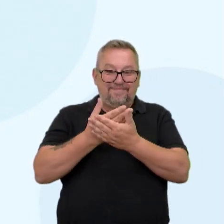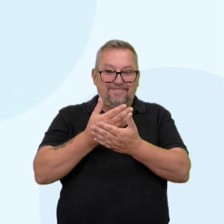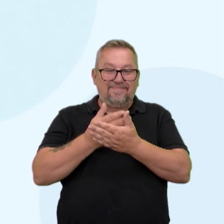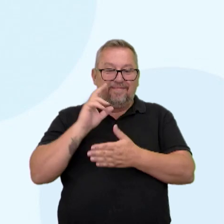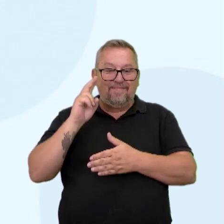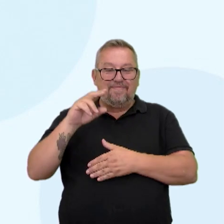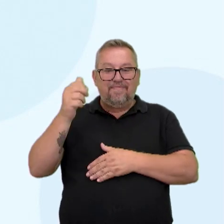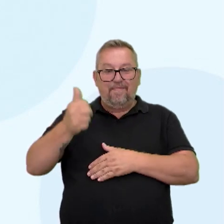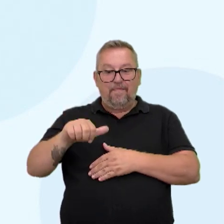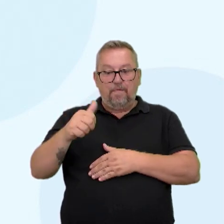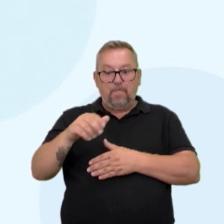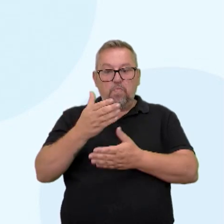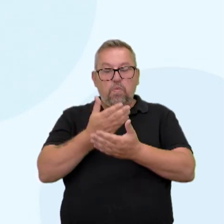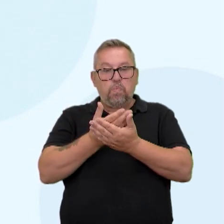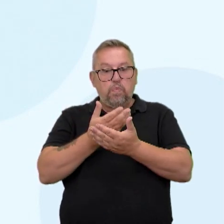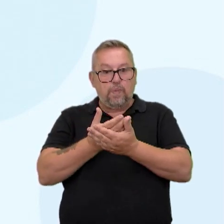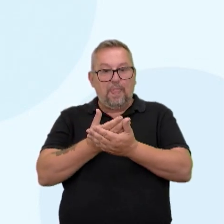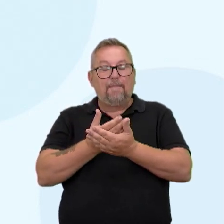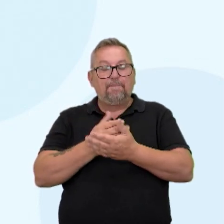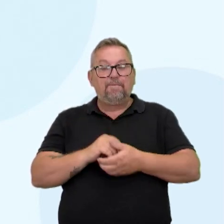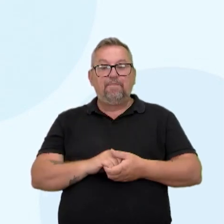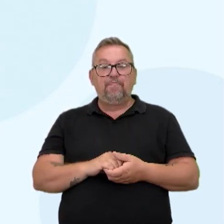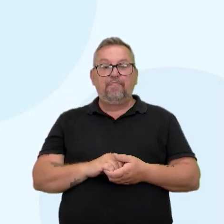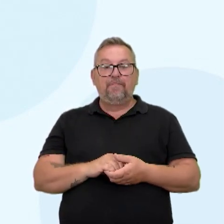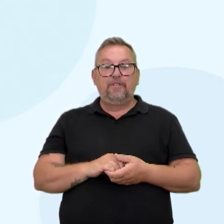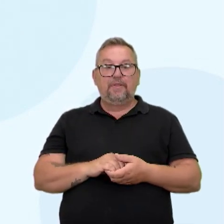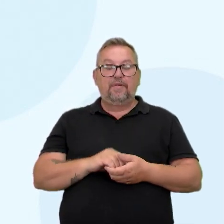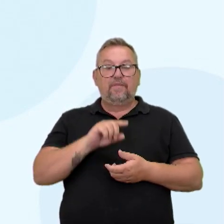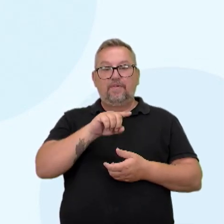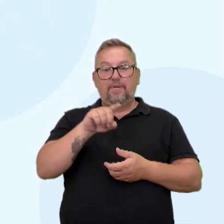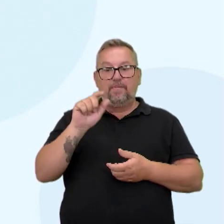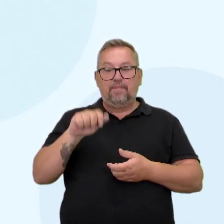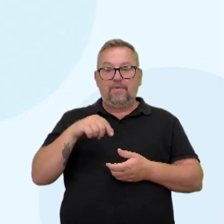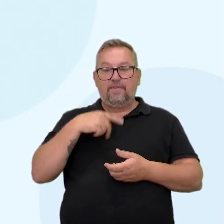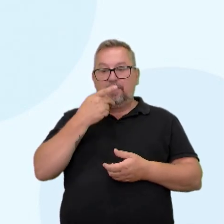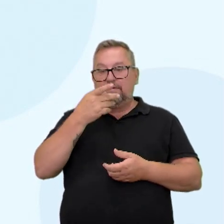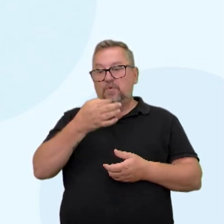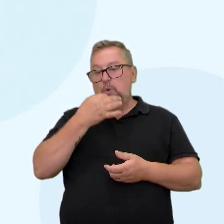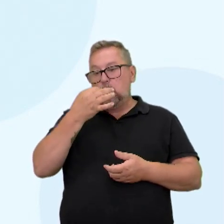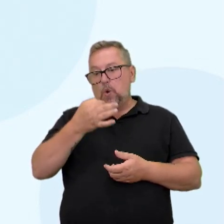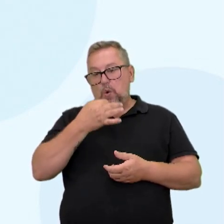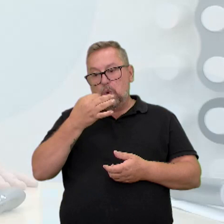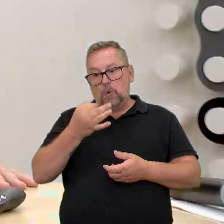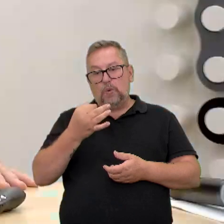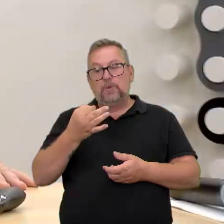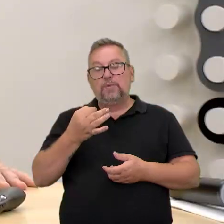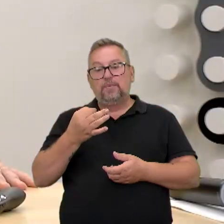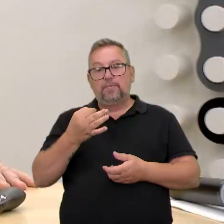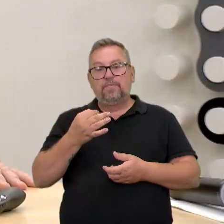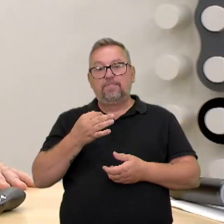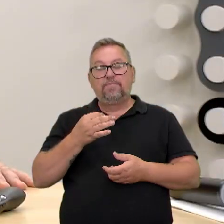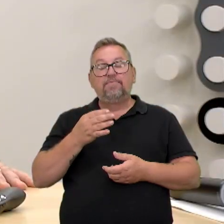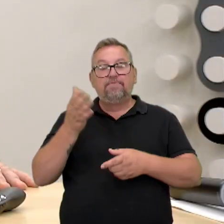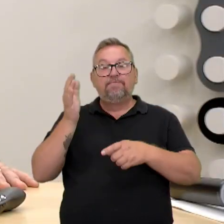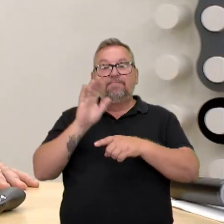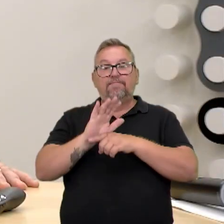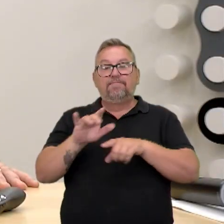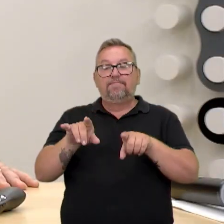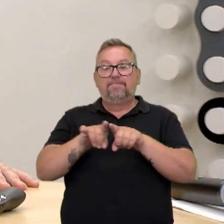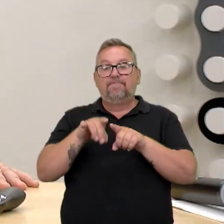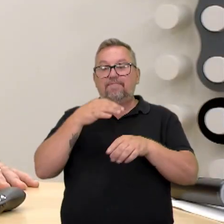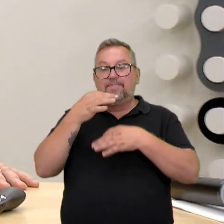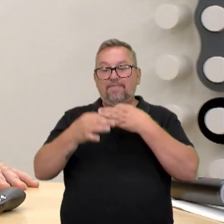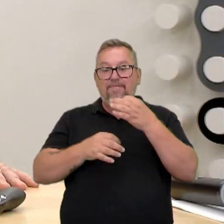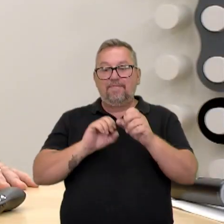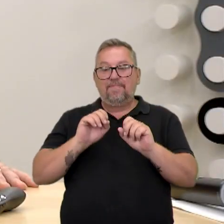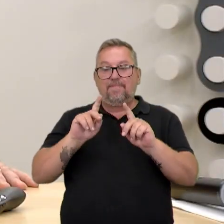estarem avaliando essa tela, tá aí para vocês. E aí vocês podem estar avaliando essa aula e nos ajudando aí com as suas